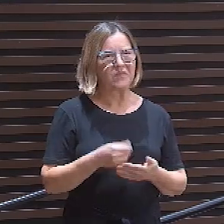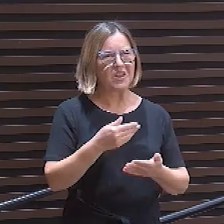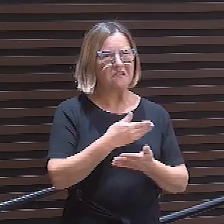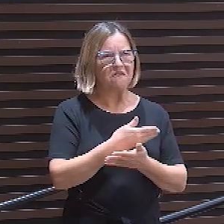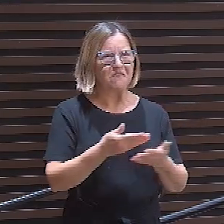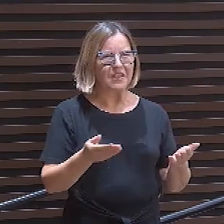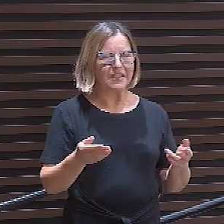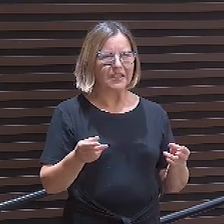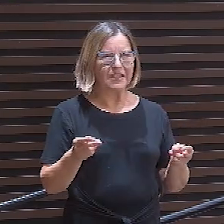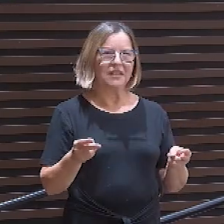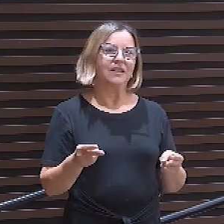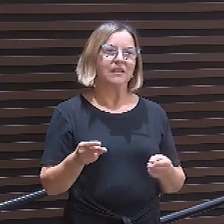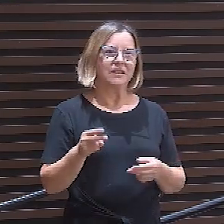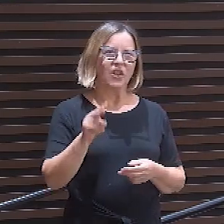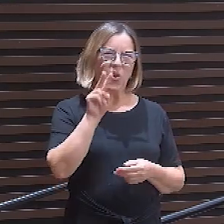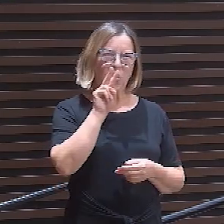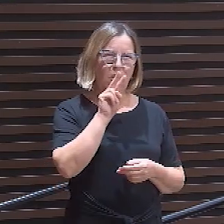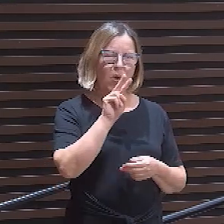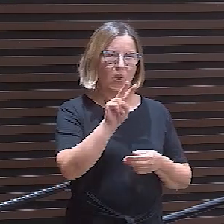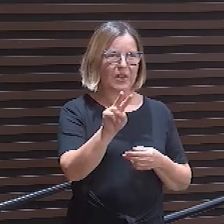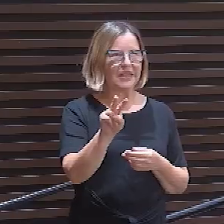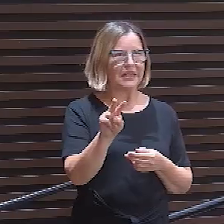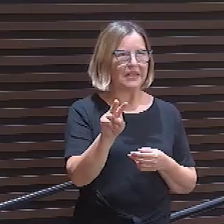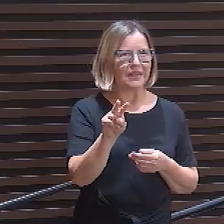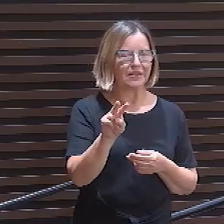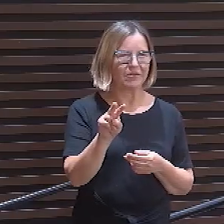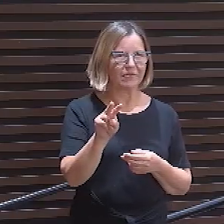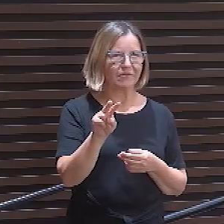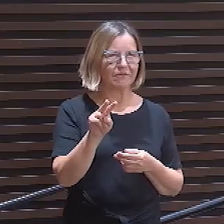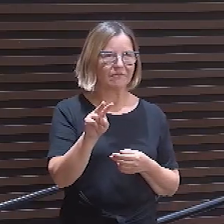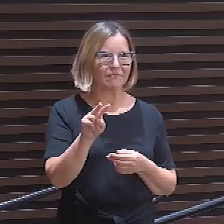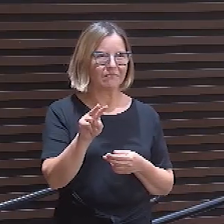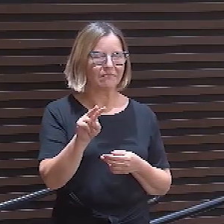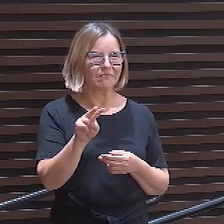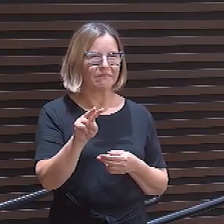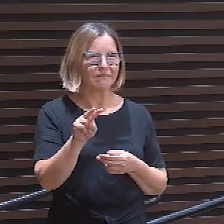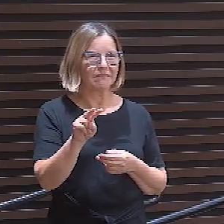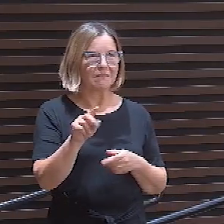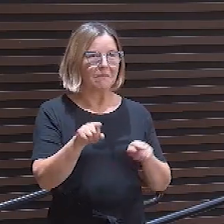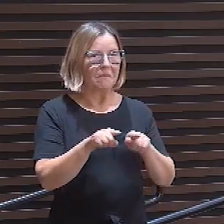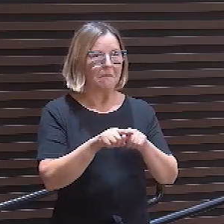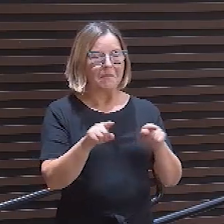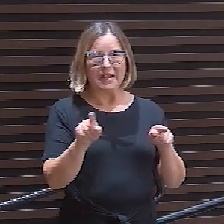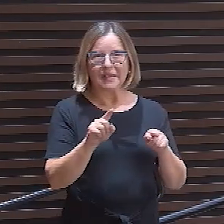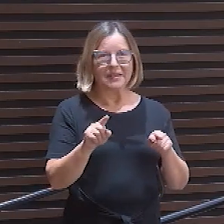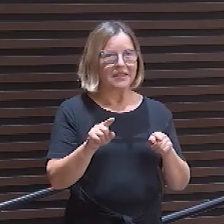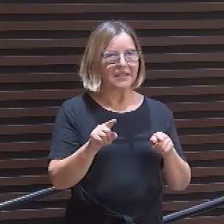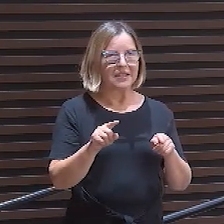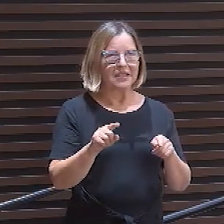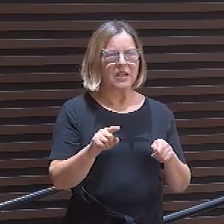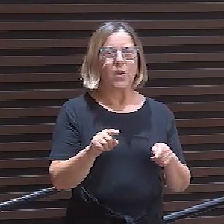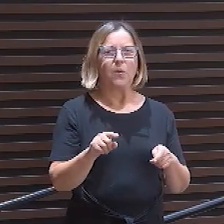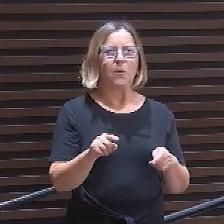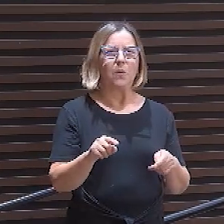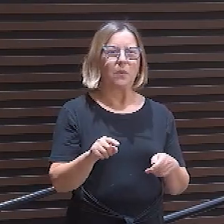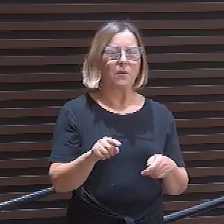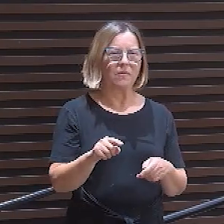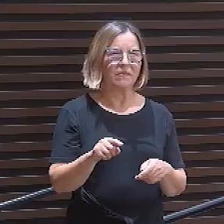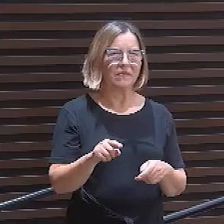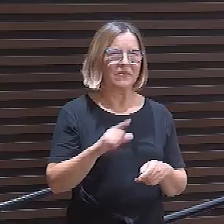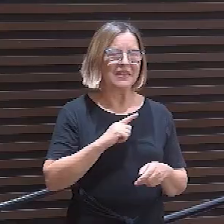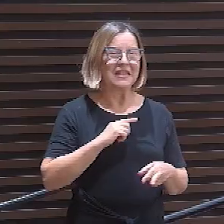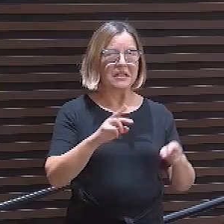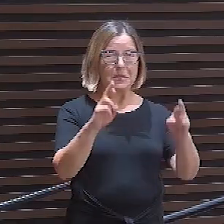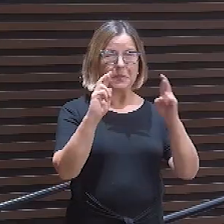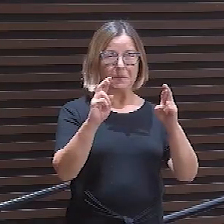féretro. Vocês não estão olhando para a esperança da ressurreição. Vocês não estão olhando para o